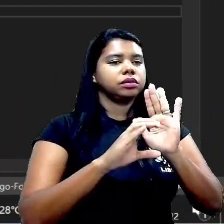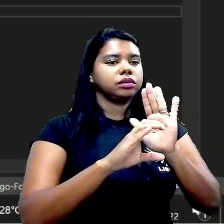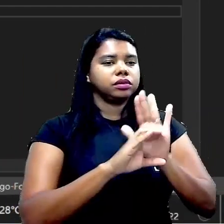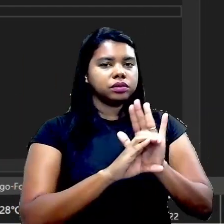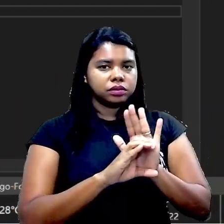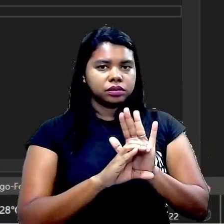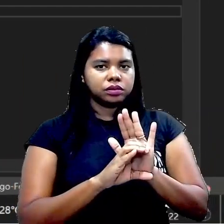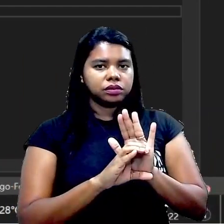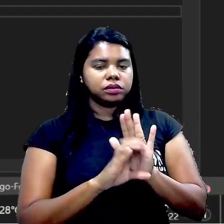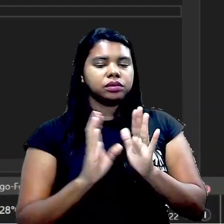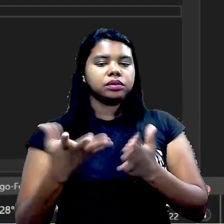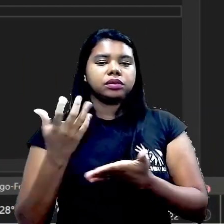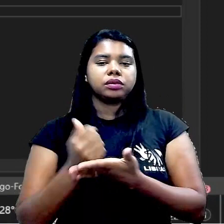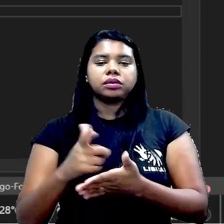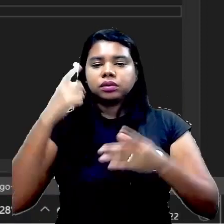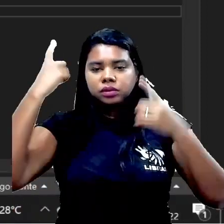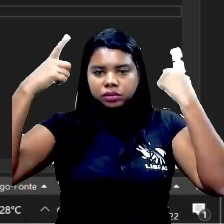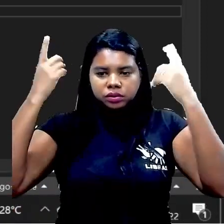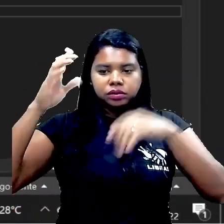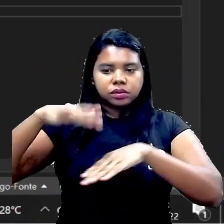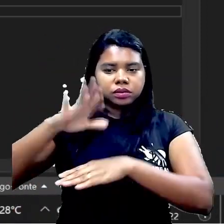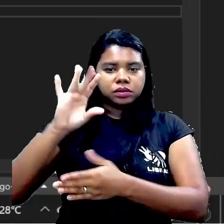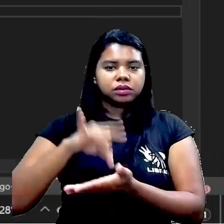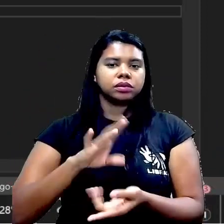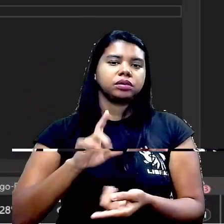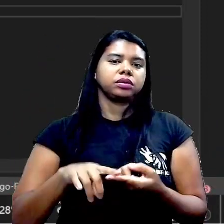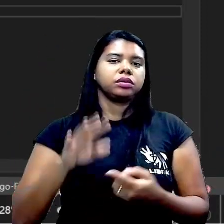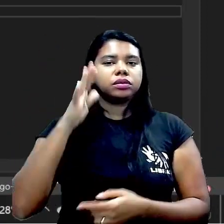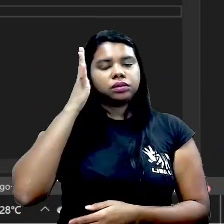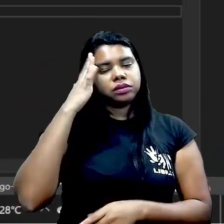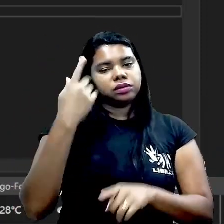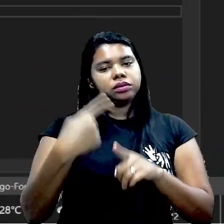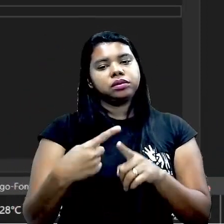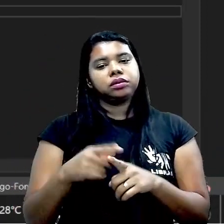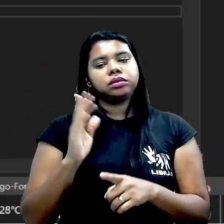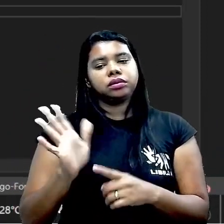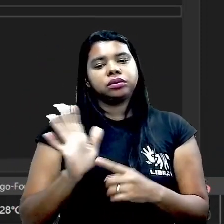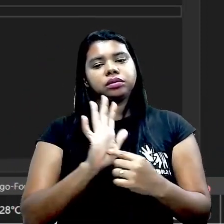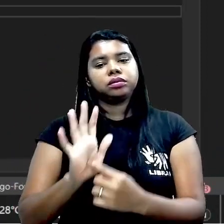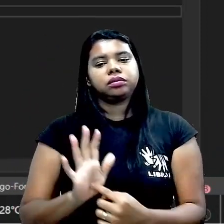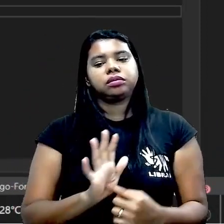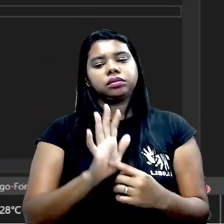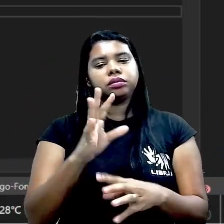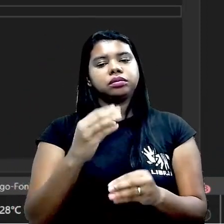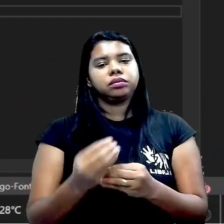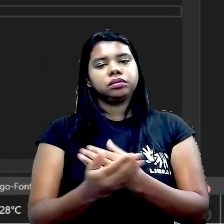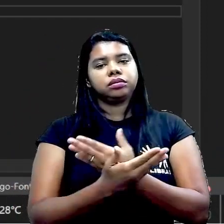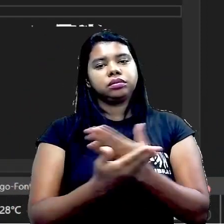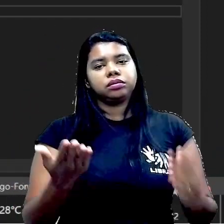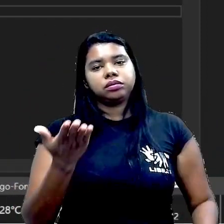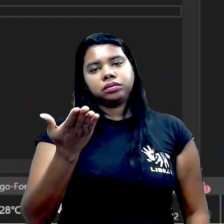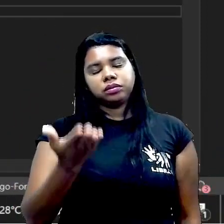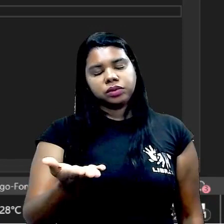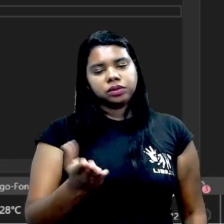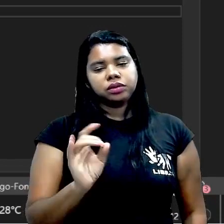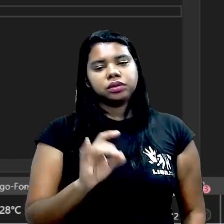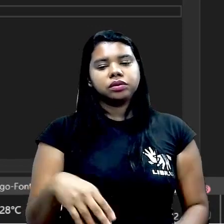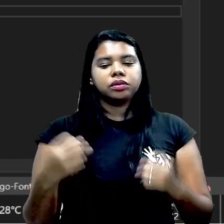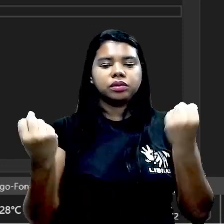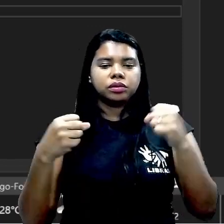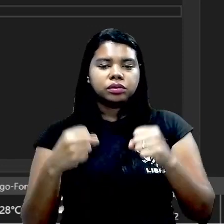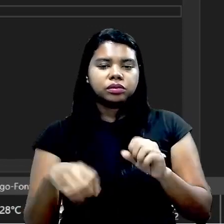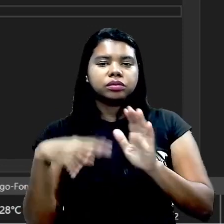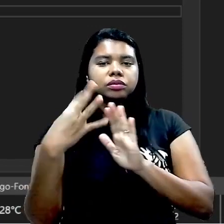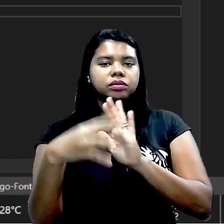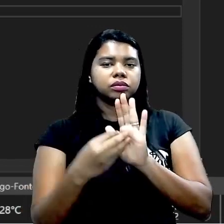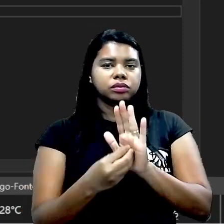o programador já não se preocupa mais com a atualização dos frames, porque a Unity já traz isso aqui pronto para você. Você só vai precisar vir aqui e